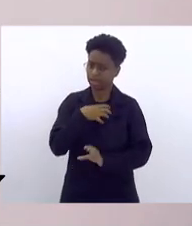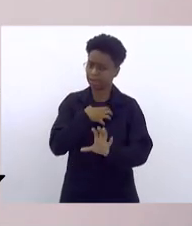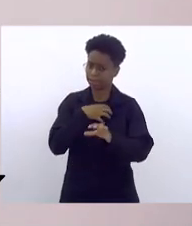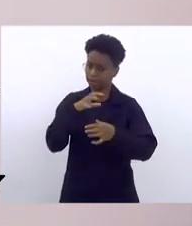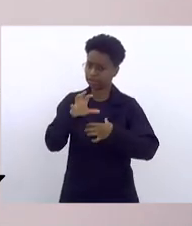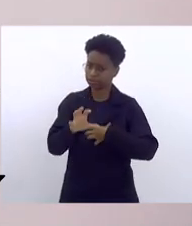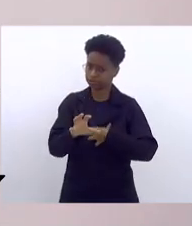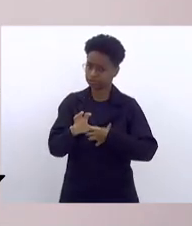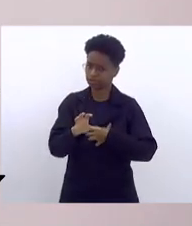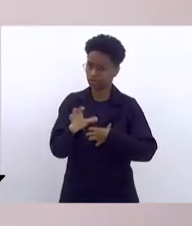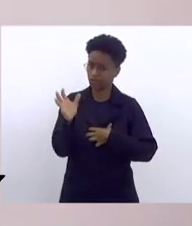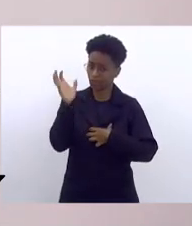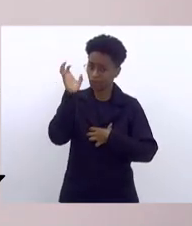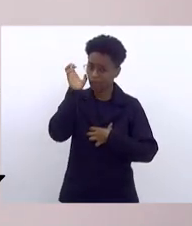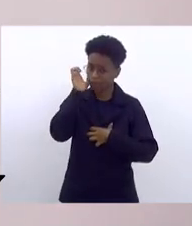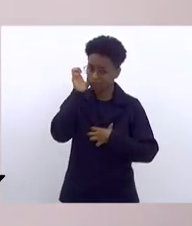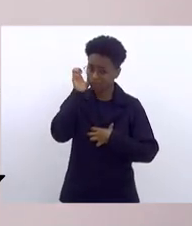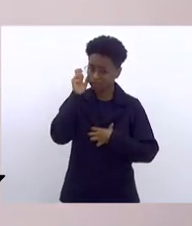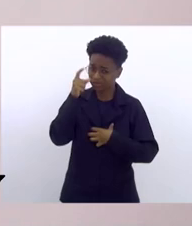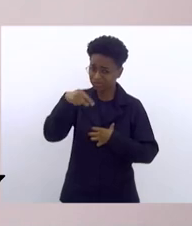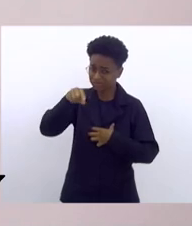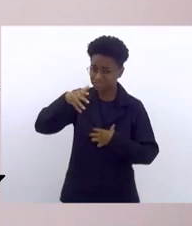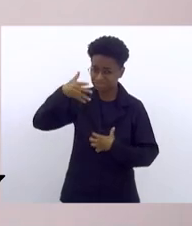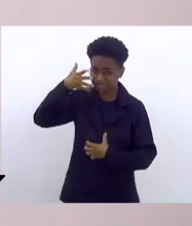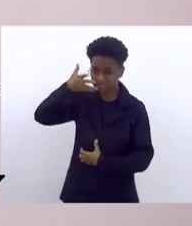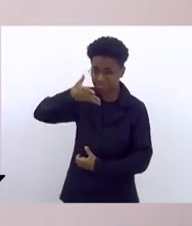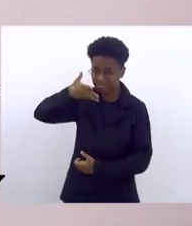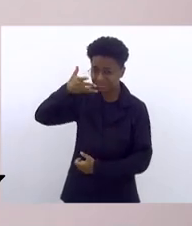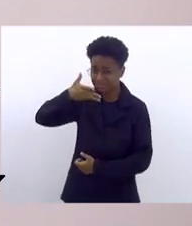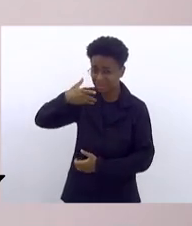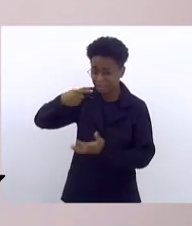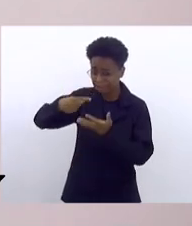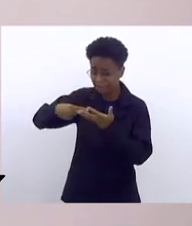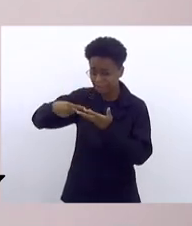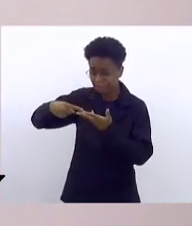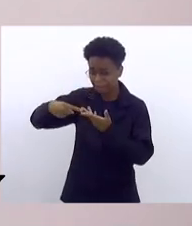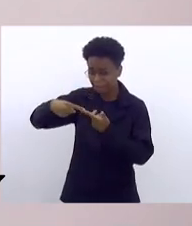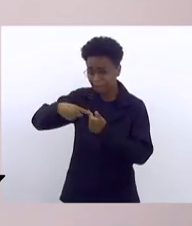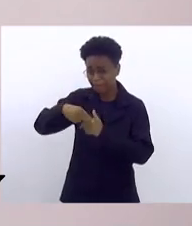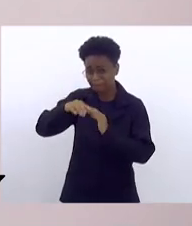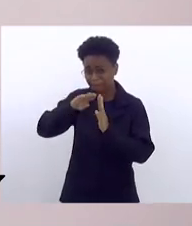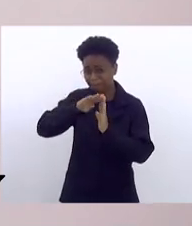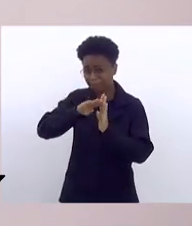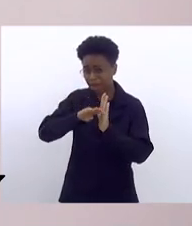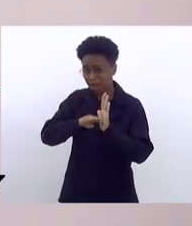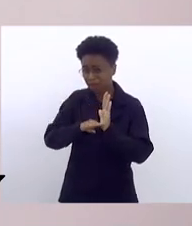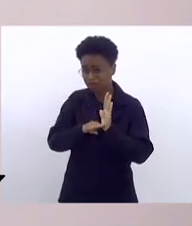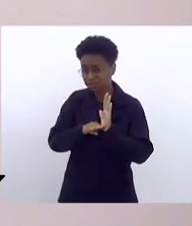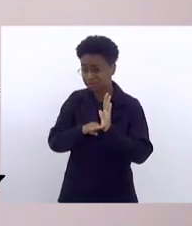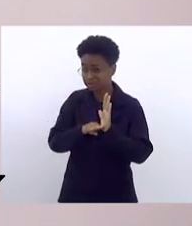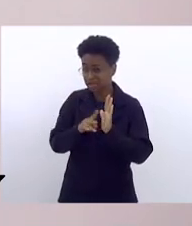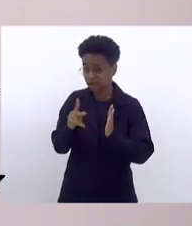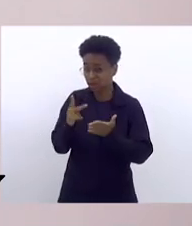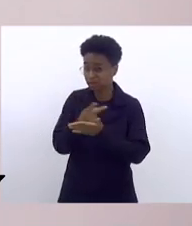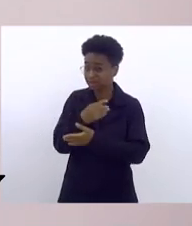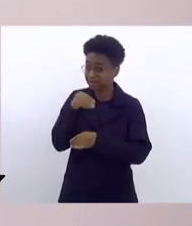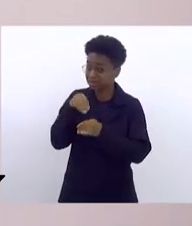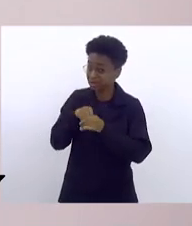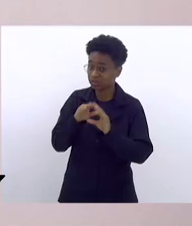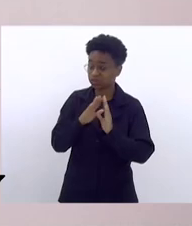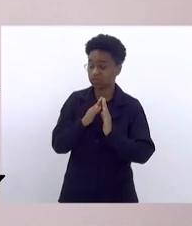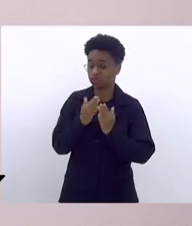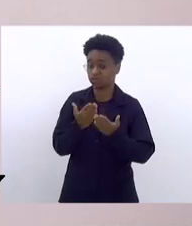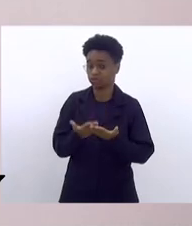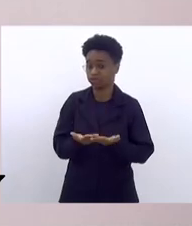poder ouvir tantas falas de tantas faltas que ocorrem dentro de uma escola